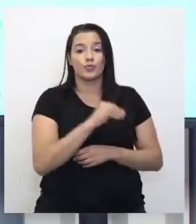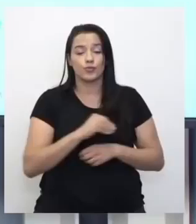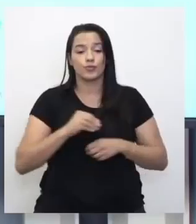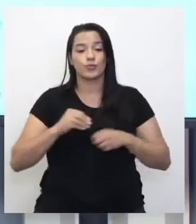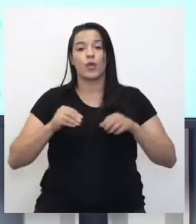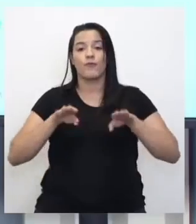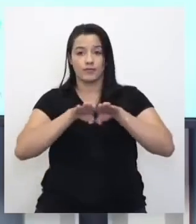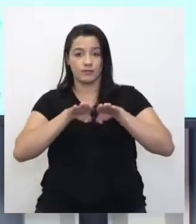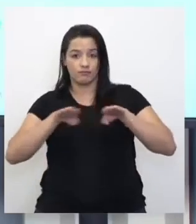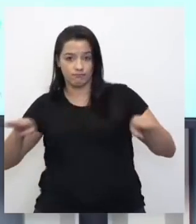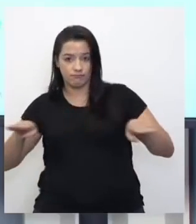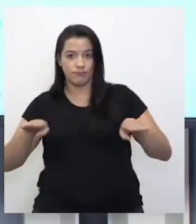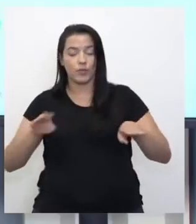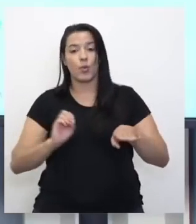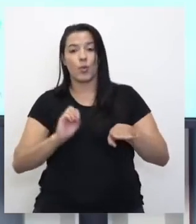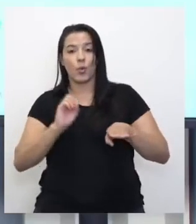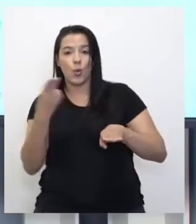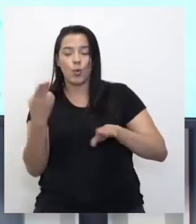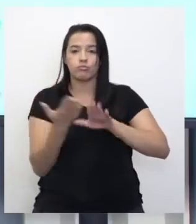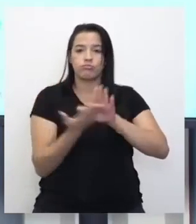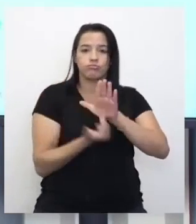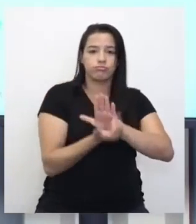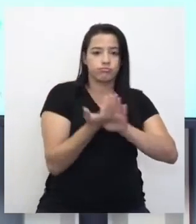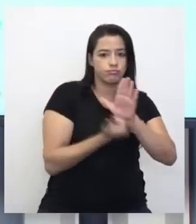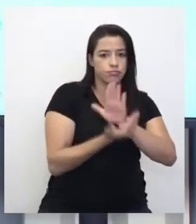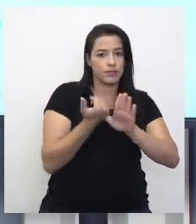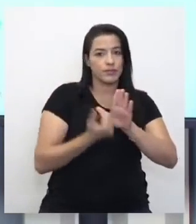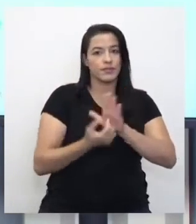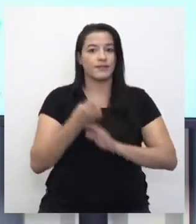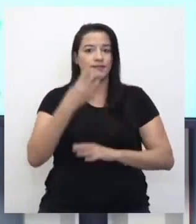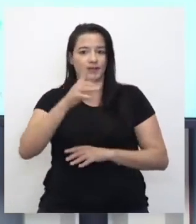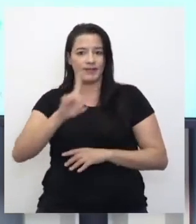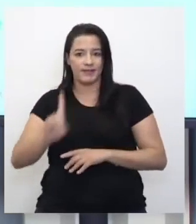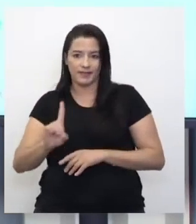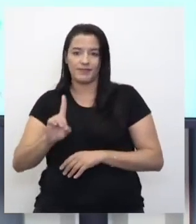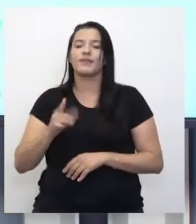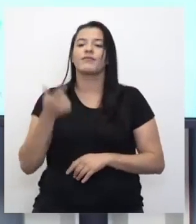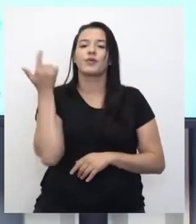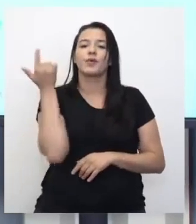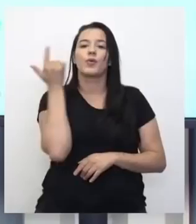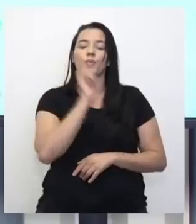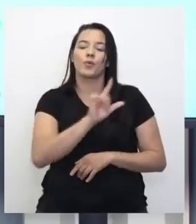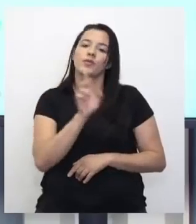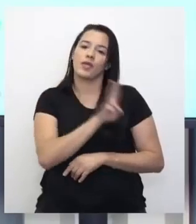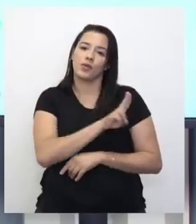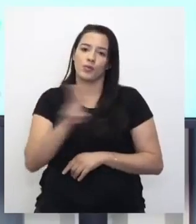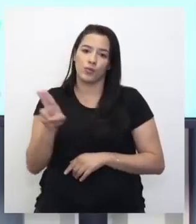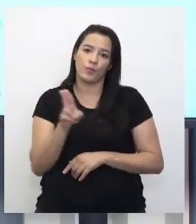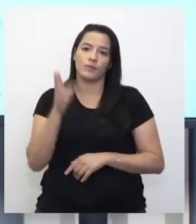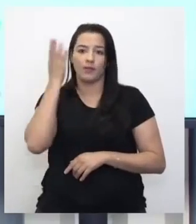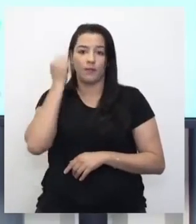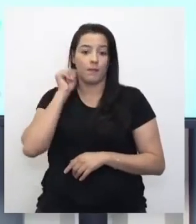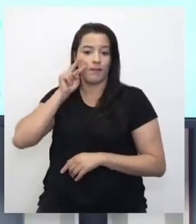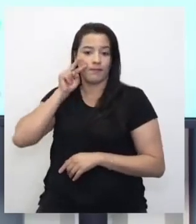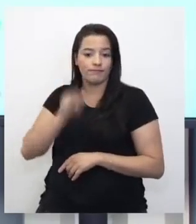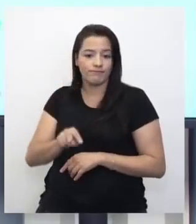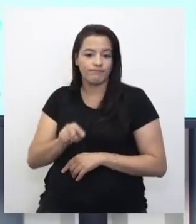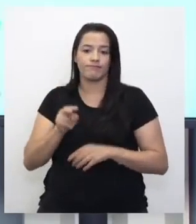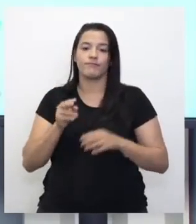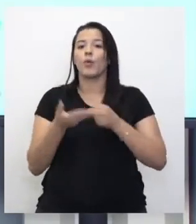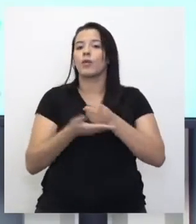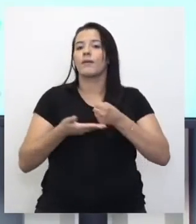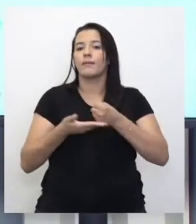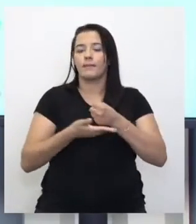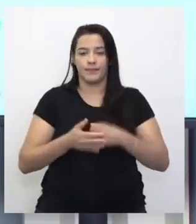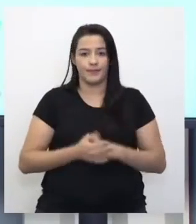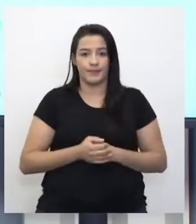planificação ou a figura em 3D, você consegue saber o nome dela olhando as